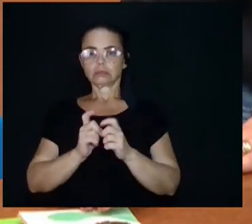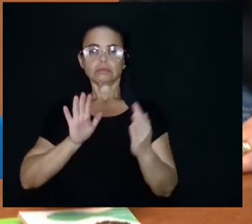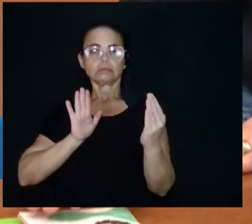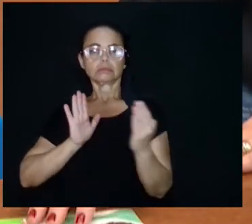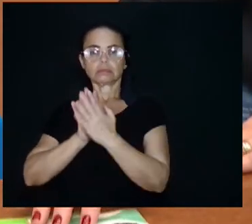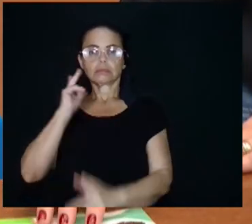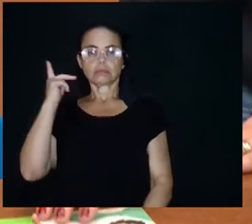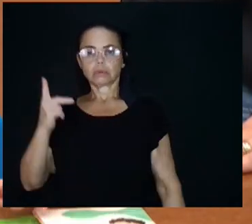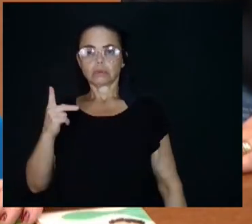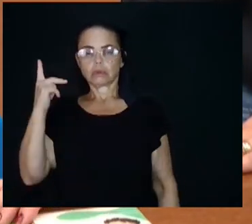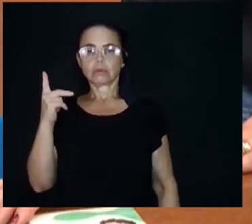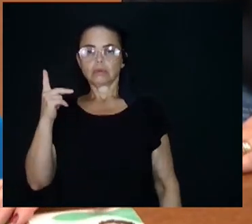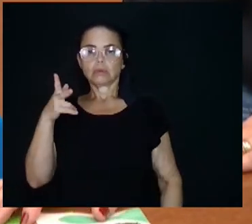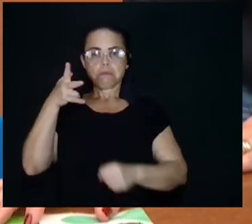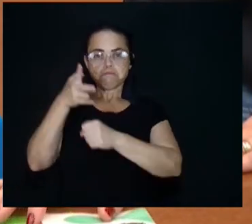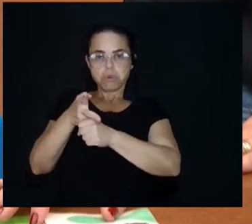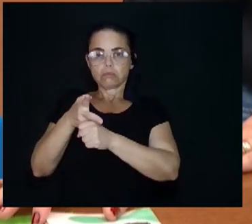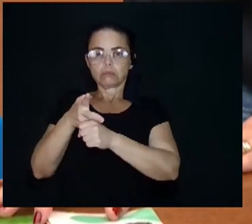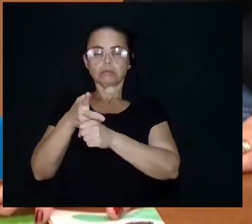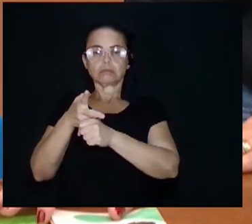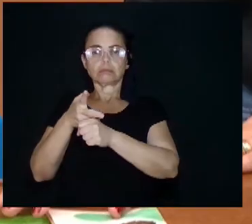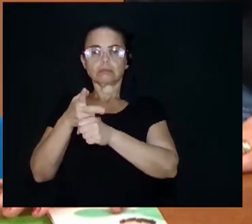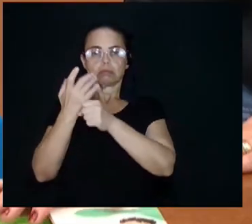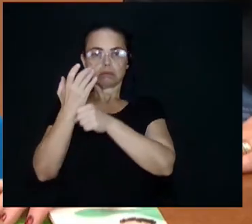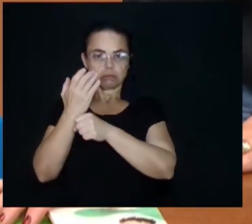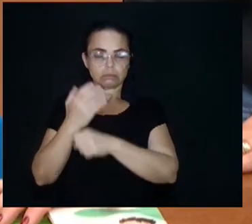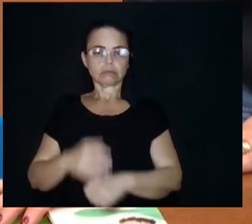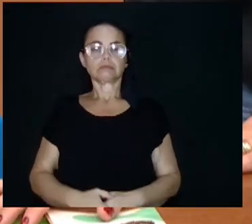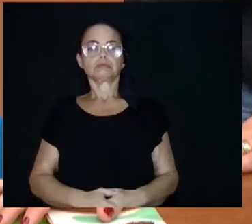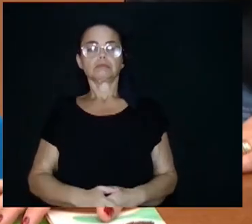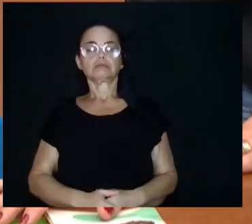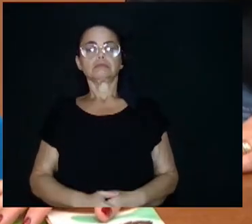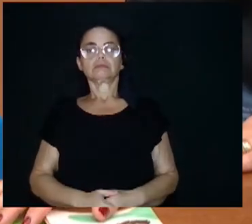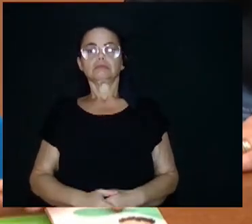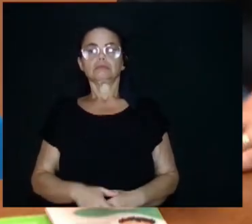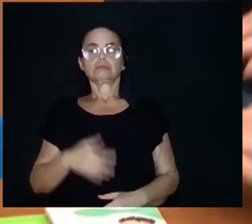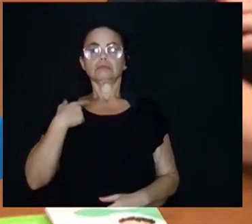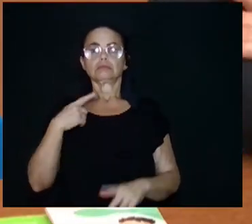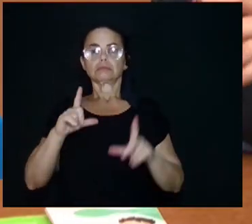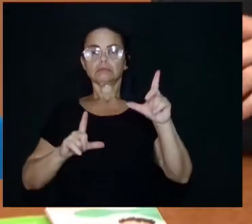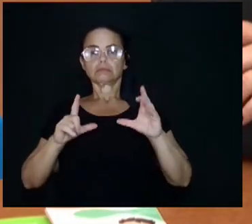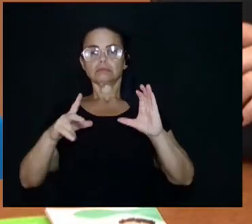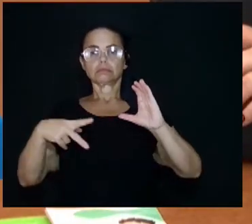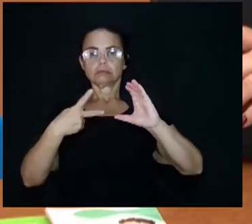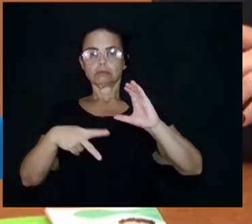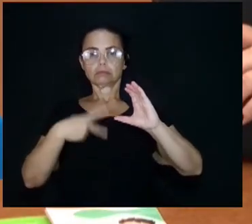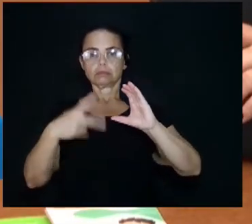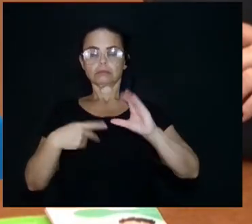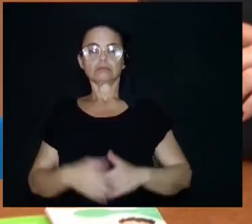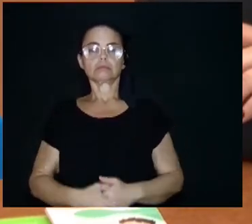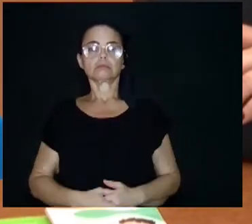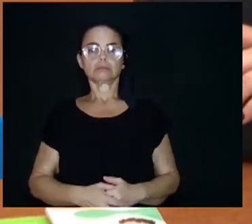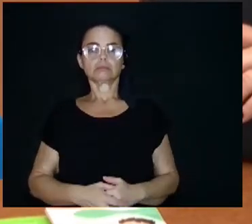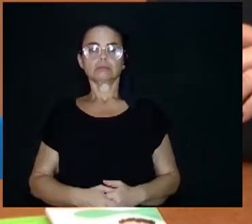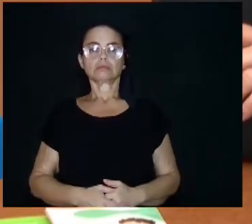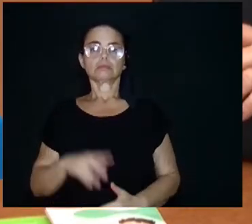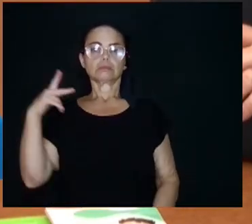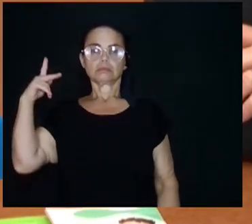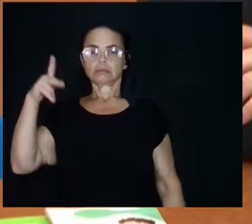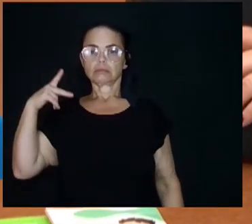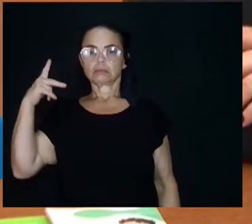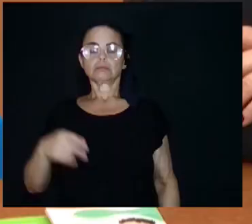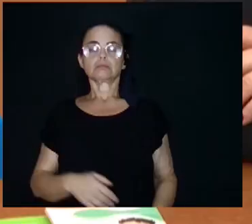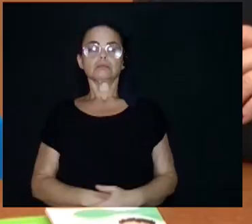gravada, ela é uma produção da TV Câmara, aqui, né, do Parlamento, uma TV pública. Ela